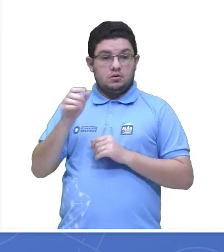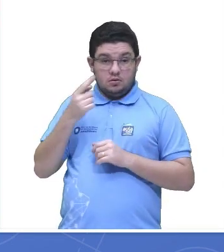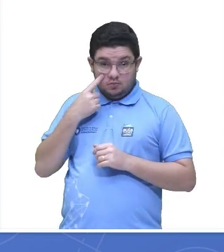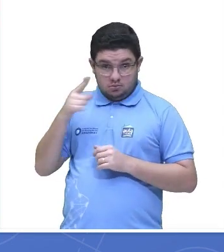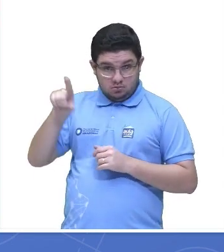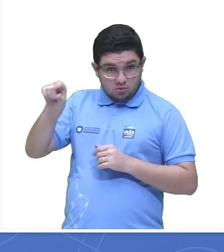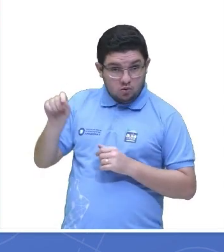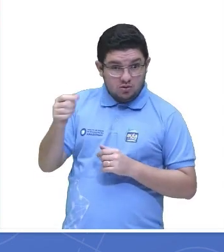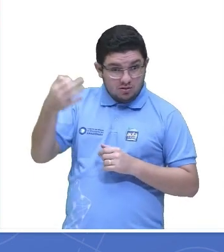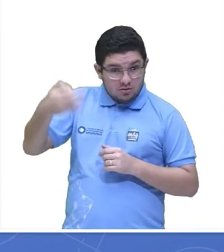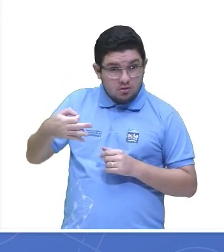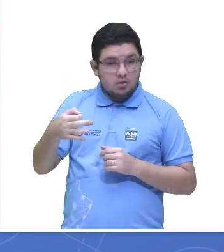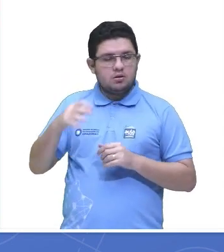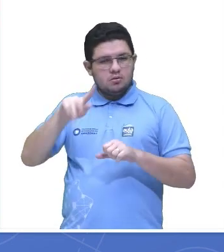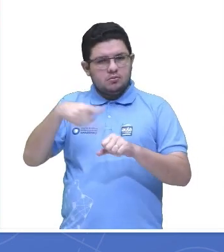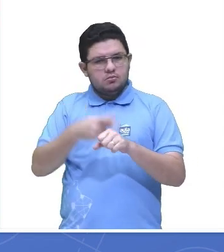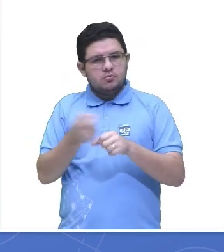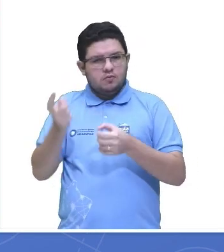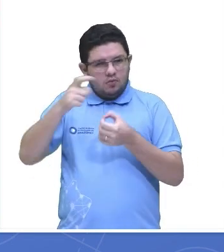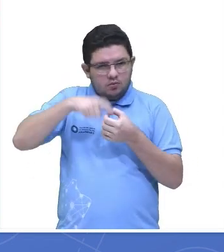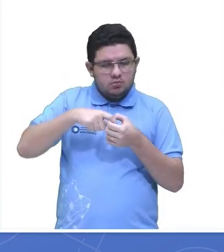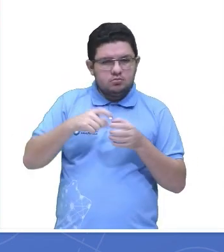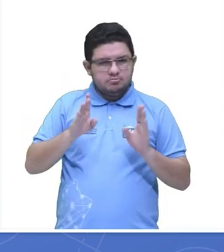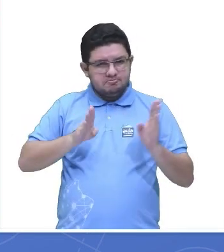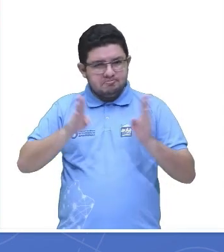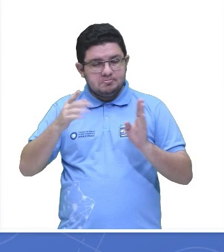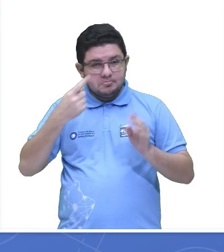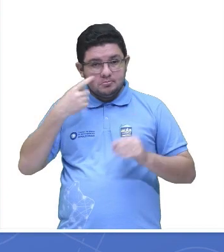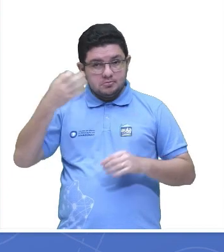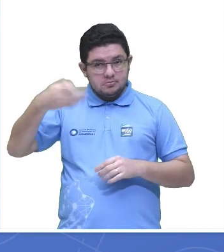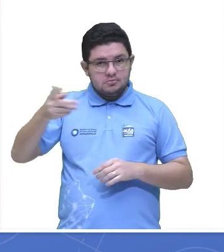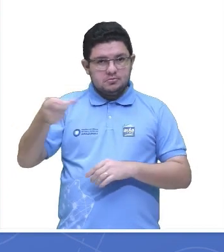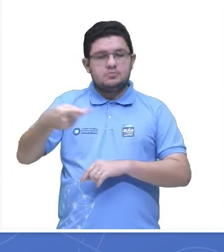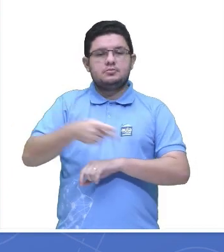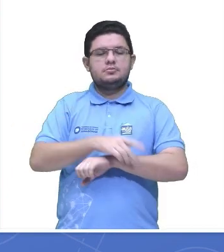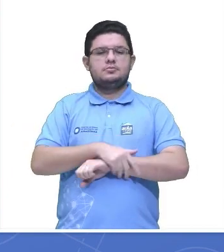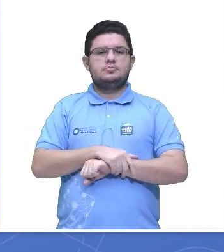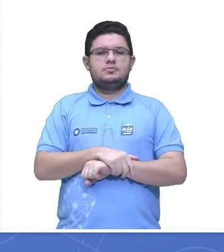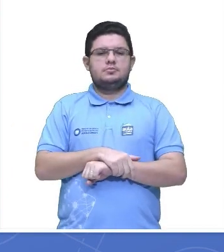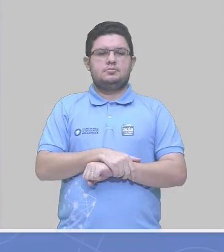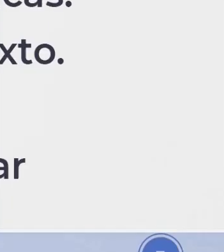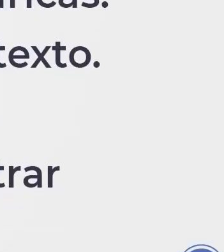sequência nós voltamos aí para a correção dessa primeira questão.